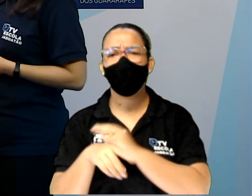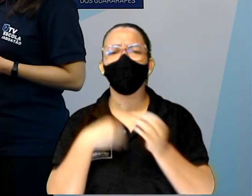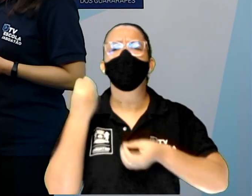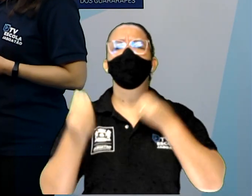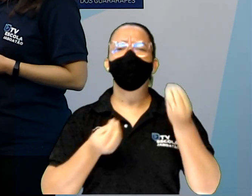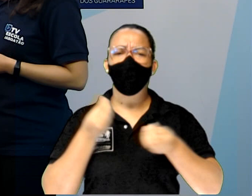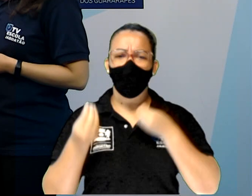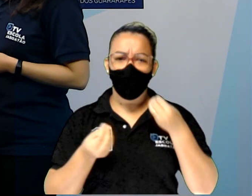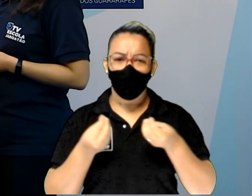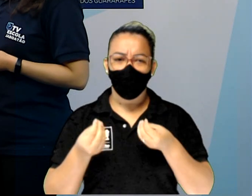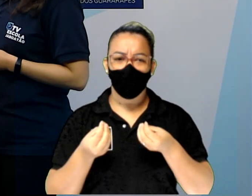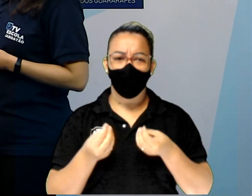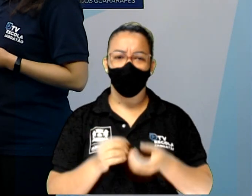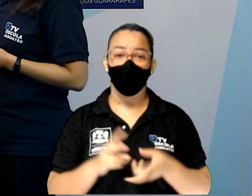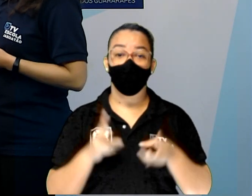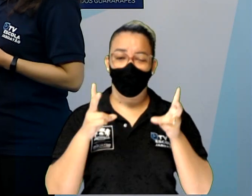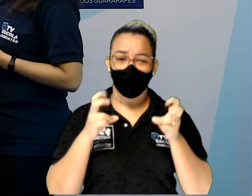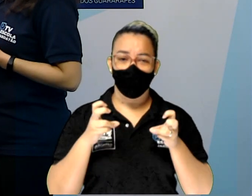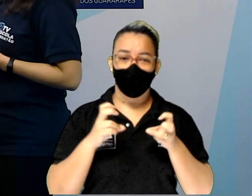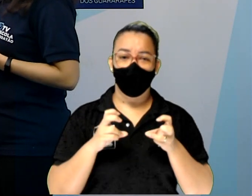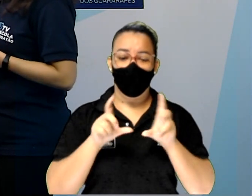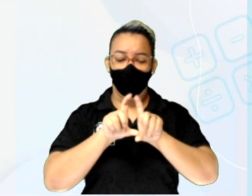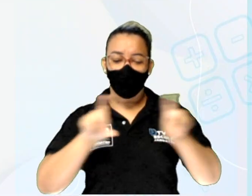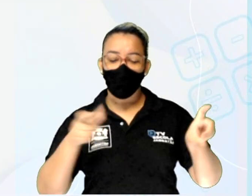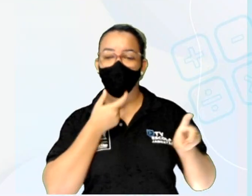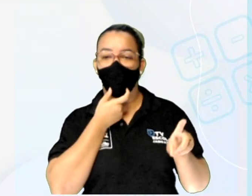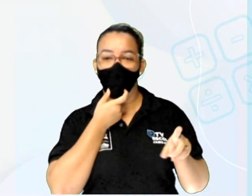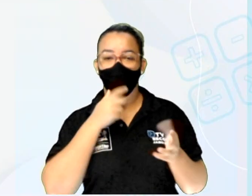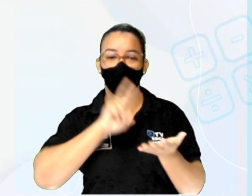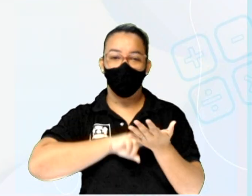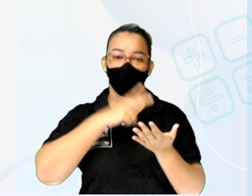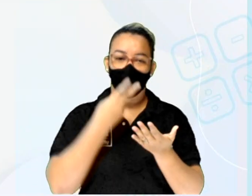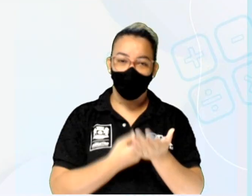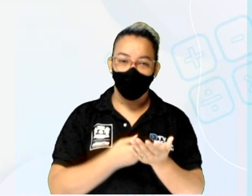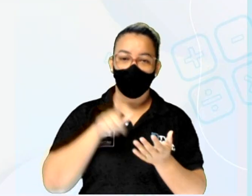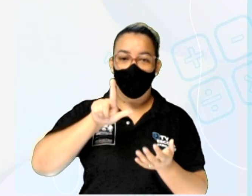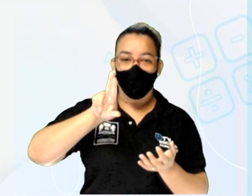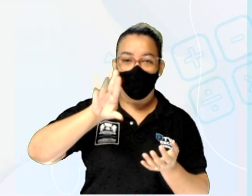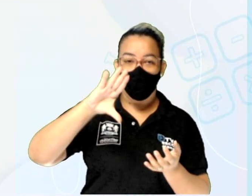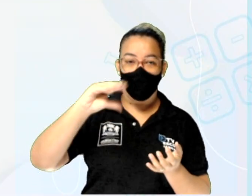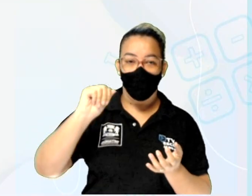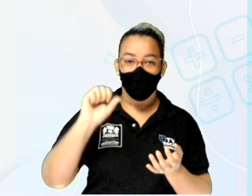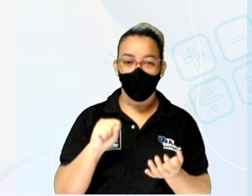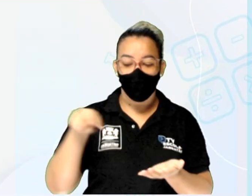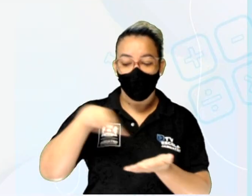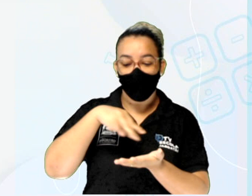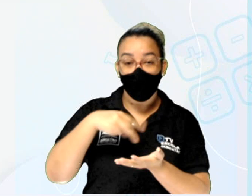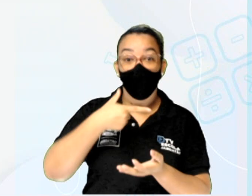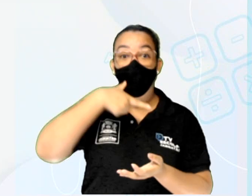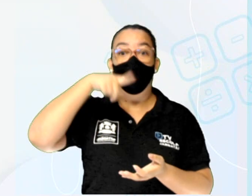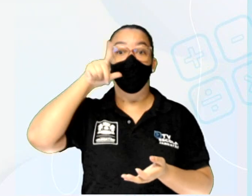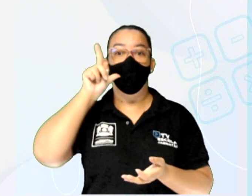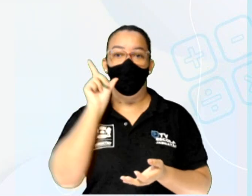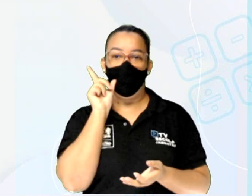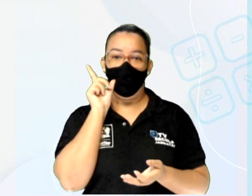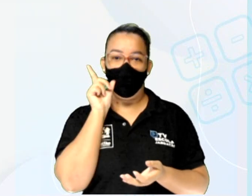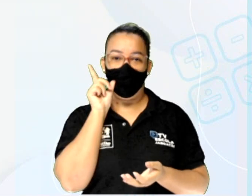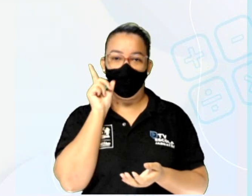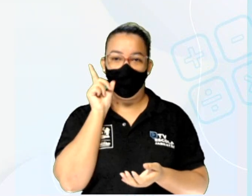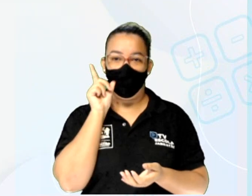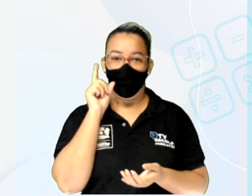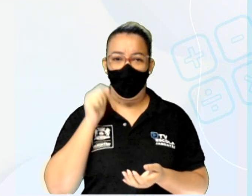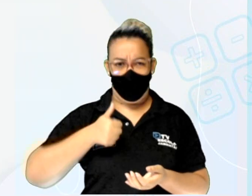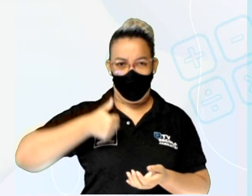vai ser? Então, ó, Lucas danced yesterday. Lucas dançou ontem. Aqui está uma